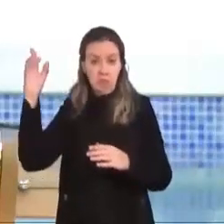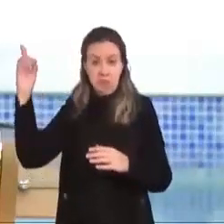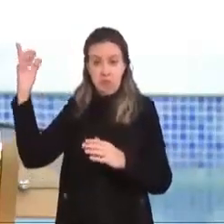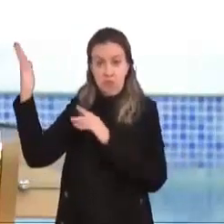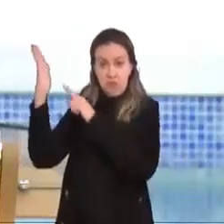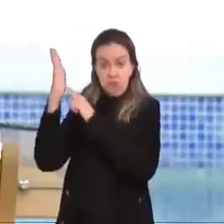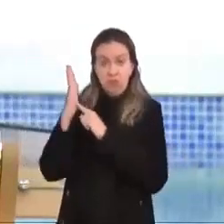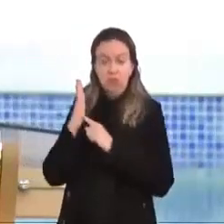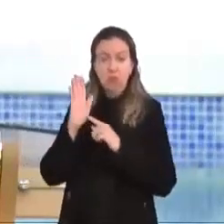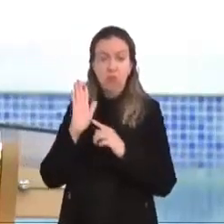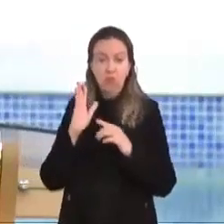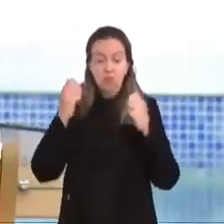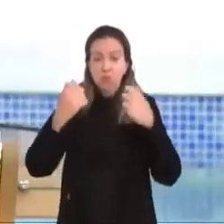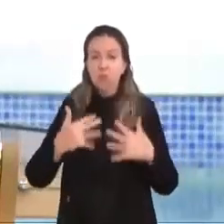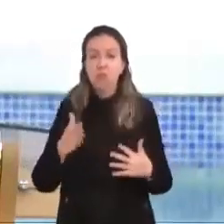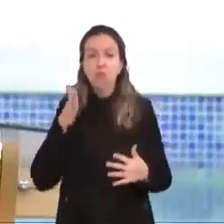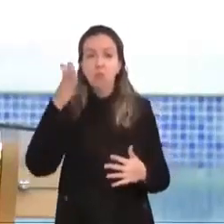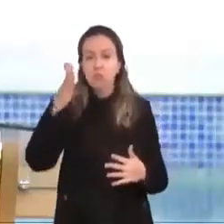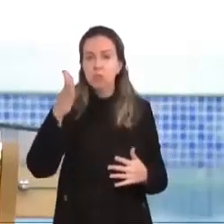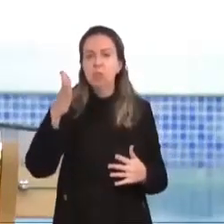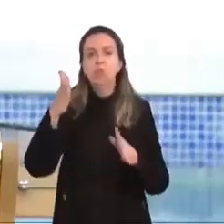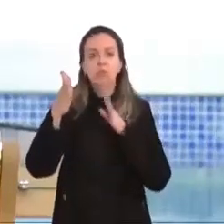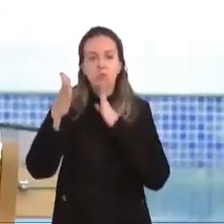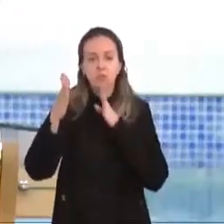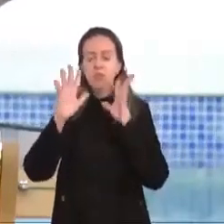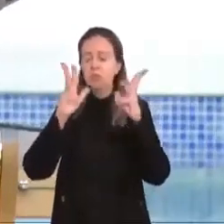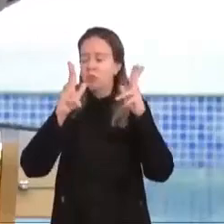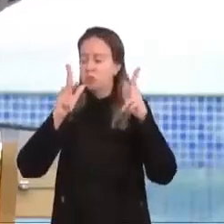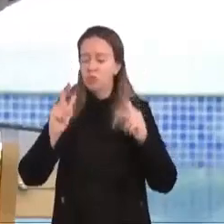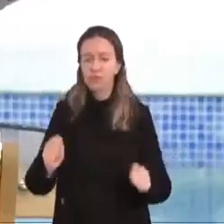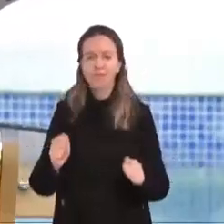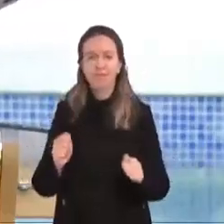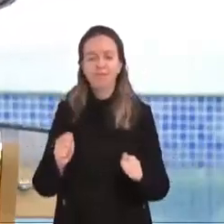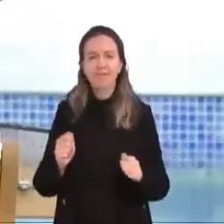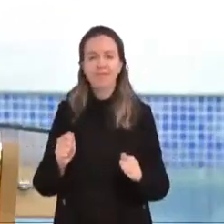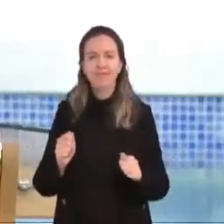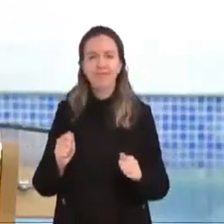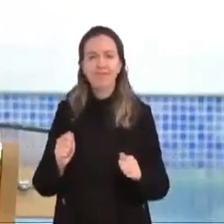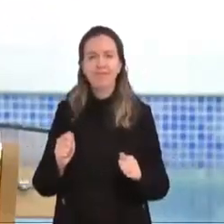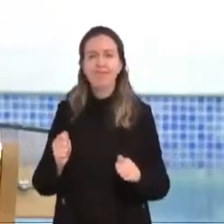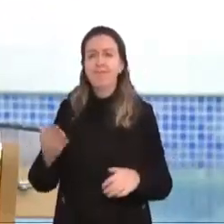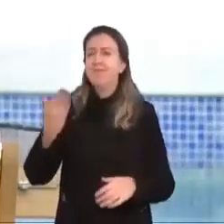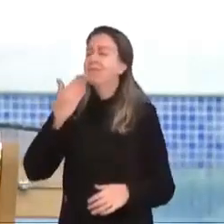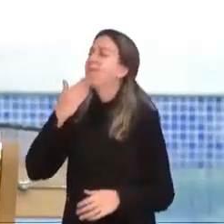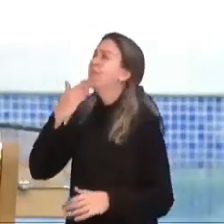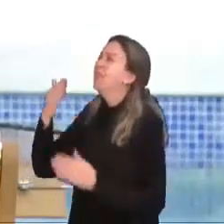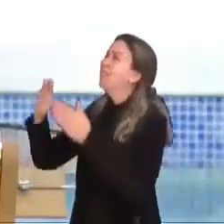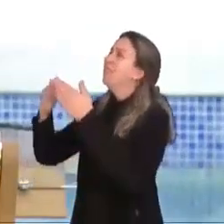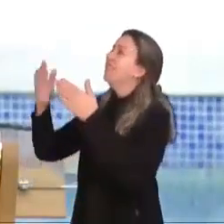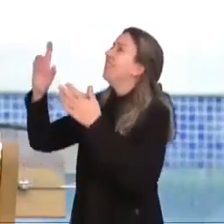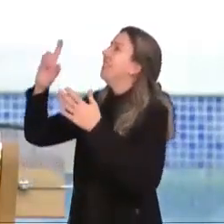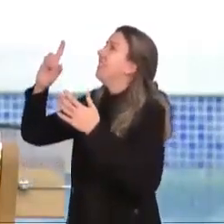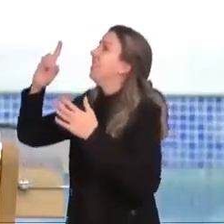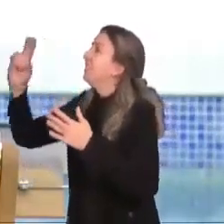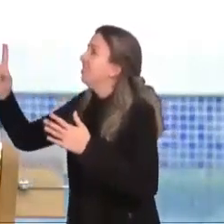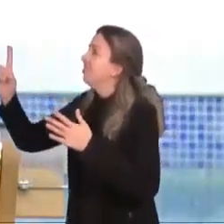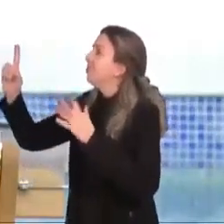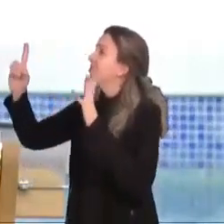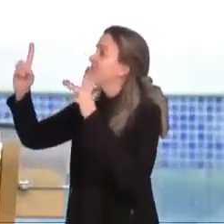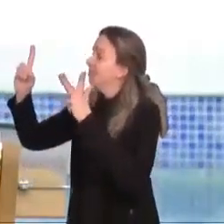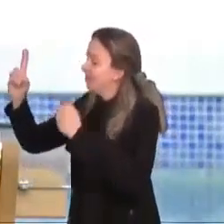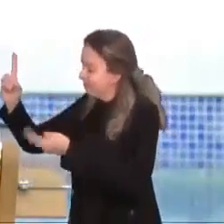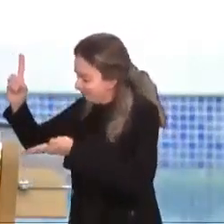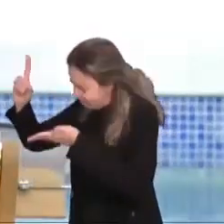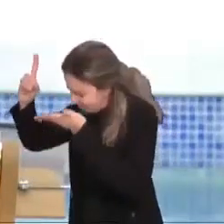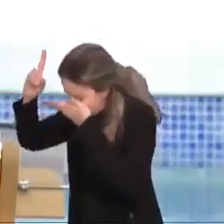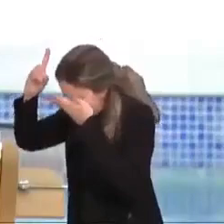Que está aqui? Clama a mim. E eu vou te anunciar coisas que você não sabe, de